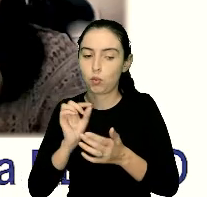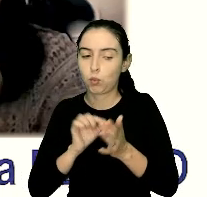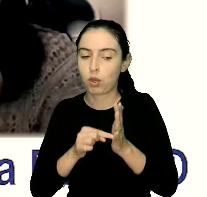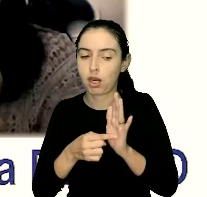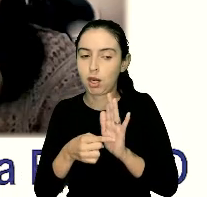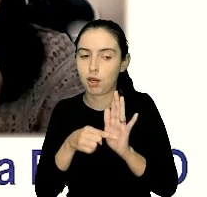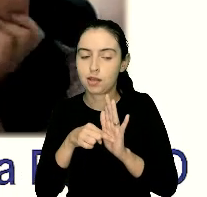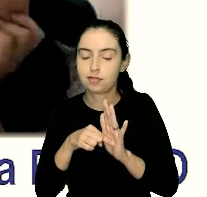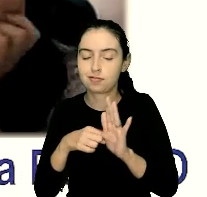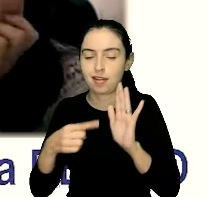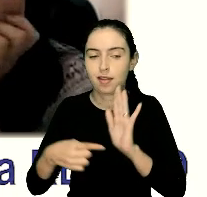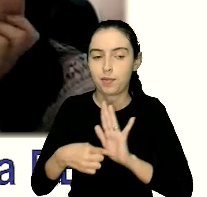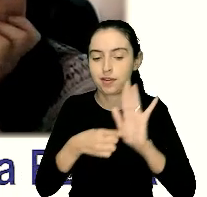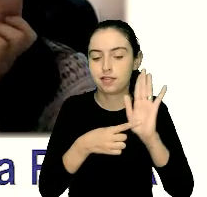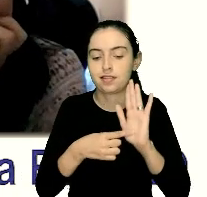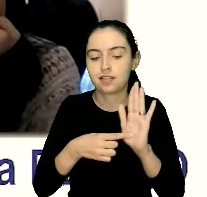aí